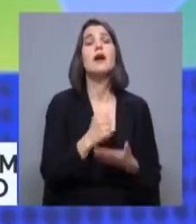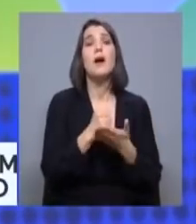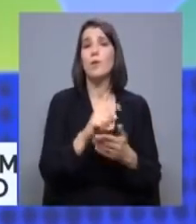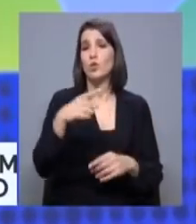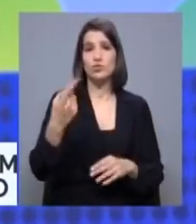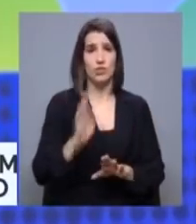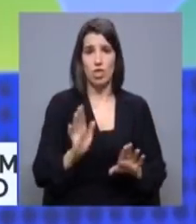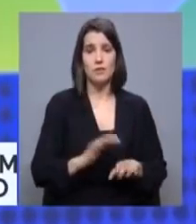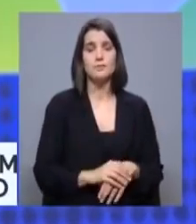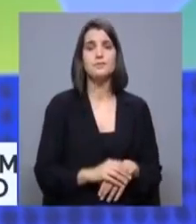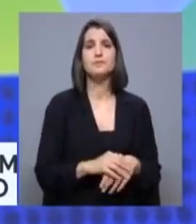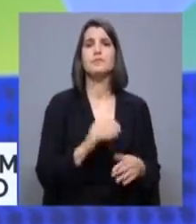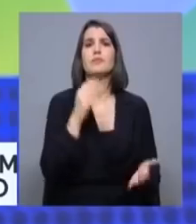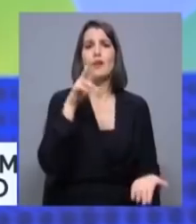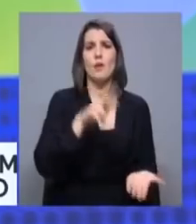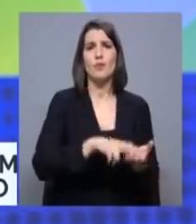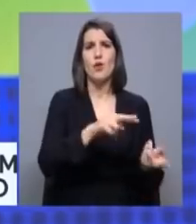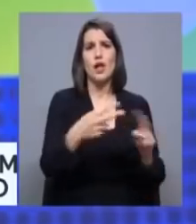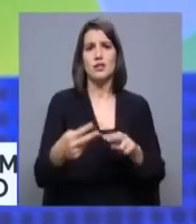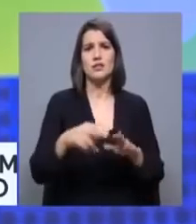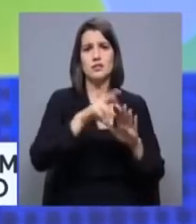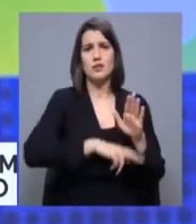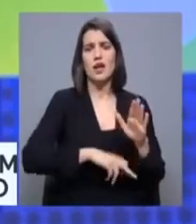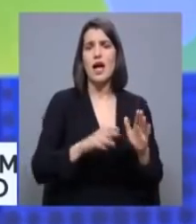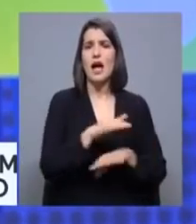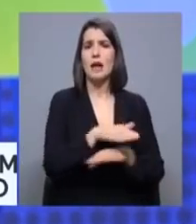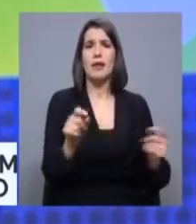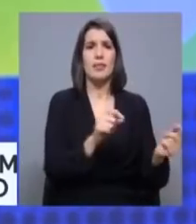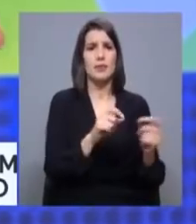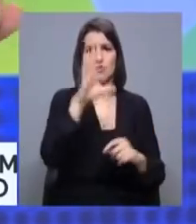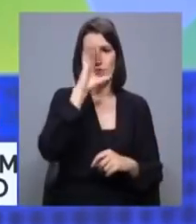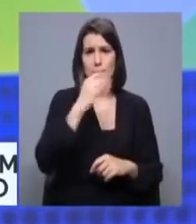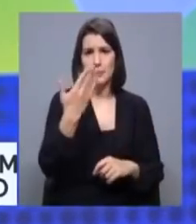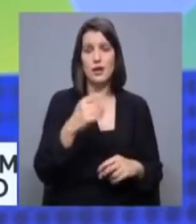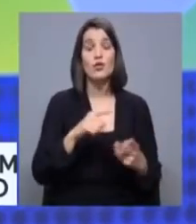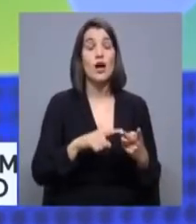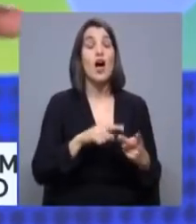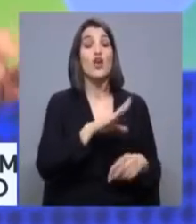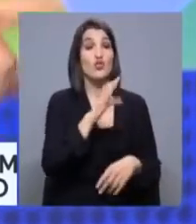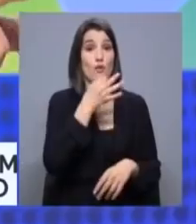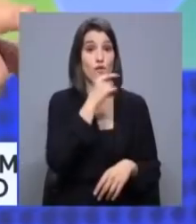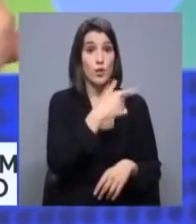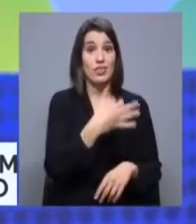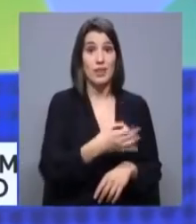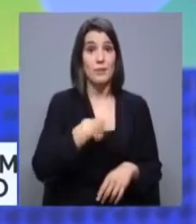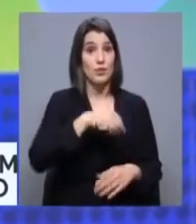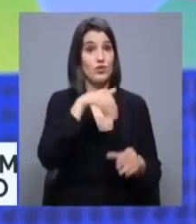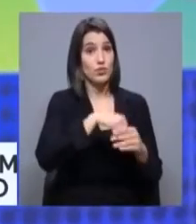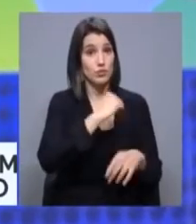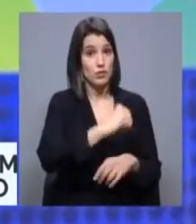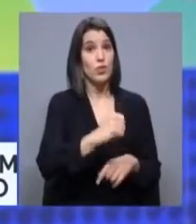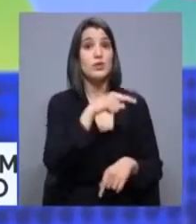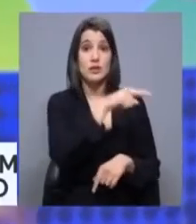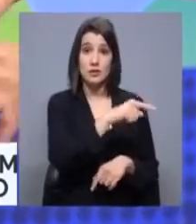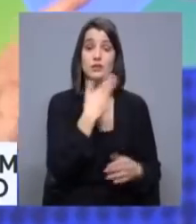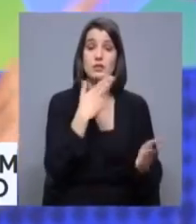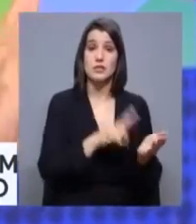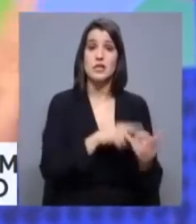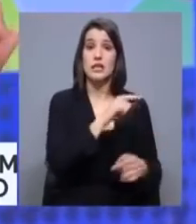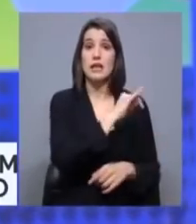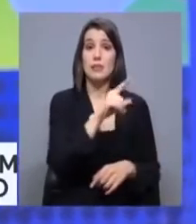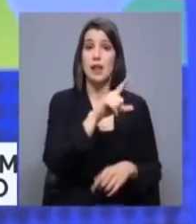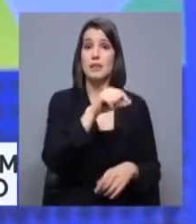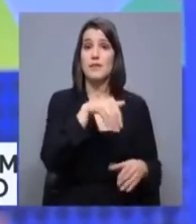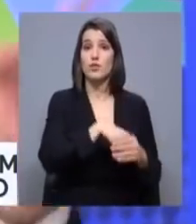interessavam aprovou alterações ao regulamento para acabar com os debates com o primeiro-ministro e já que o João falou Da TAP e nós estamos contra e ela seja feito entre o